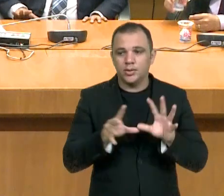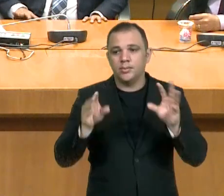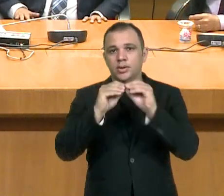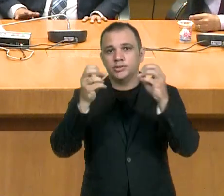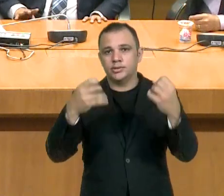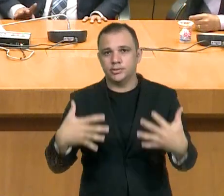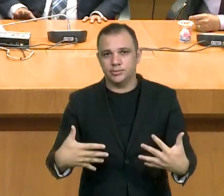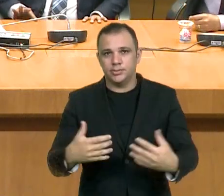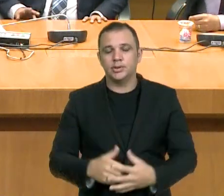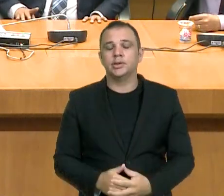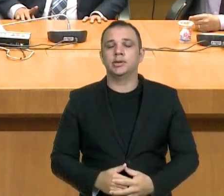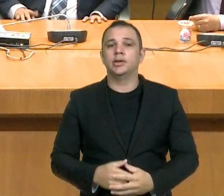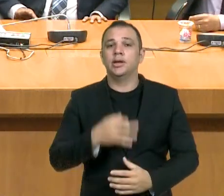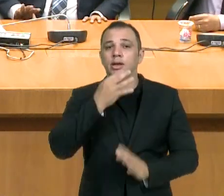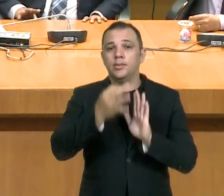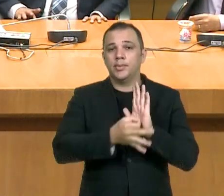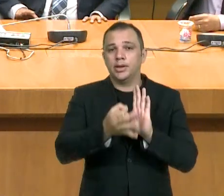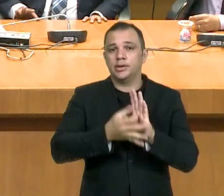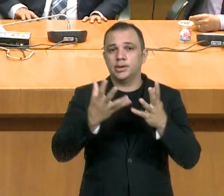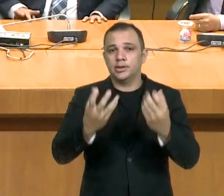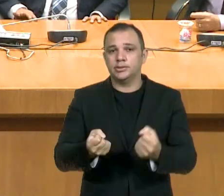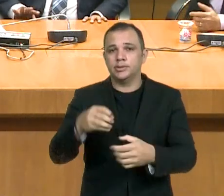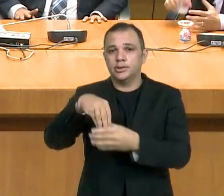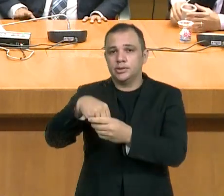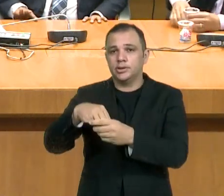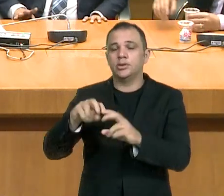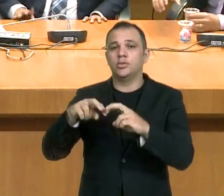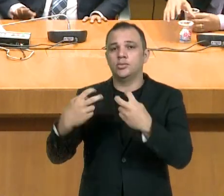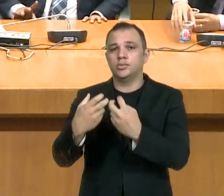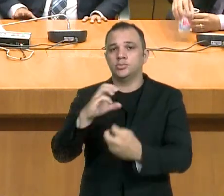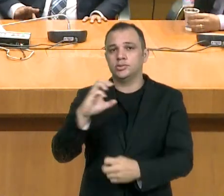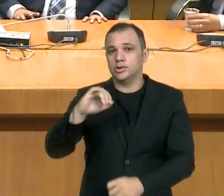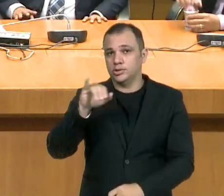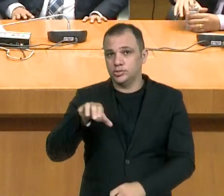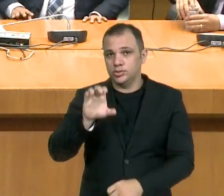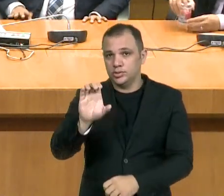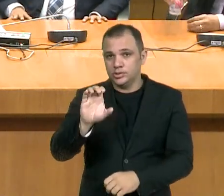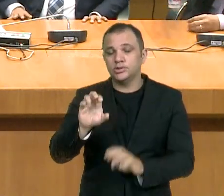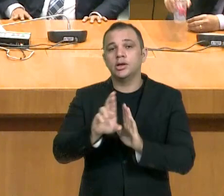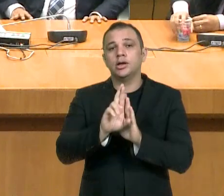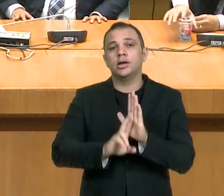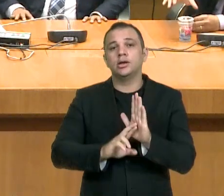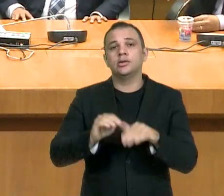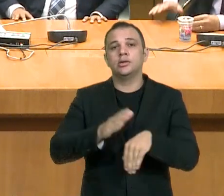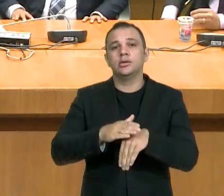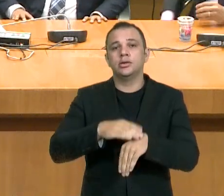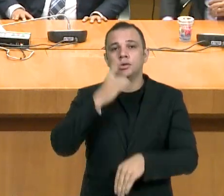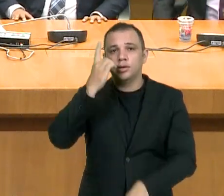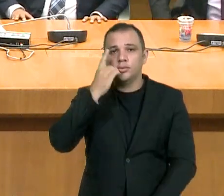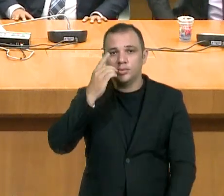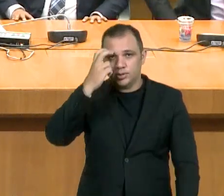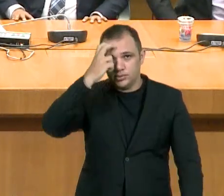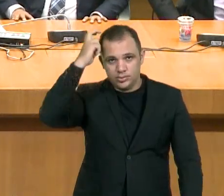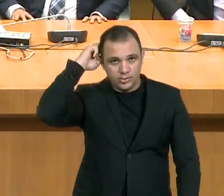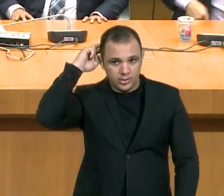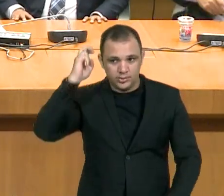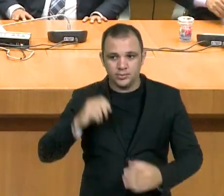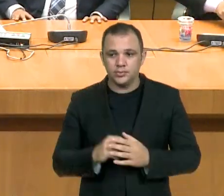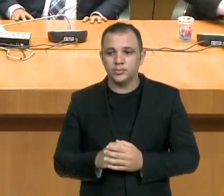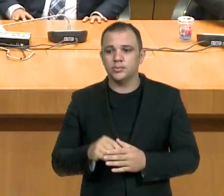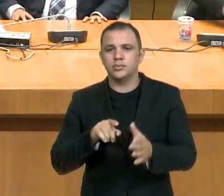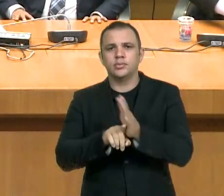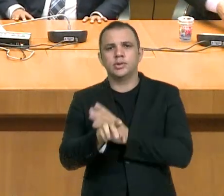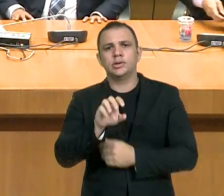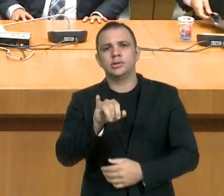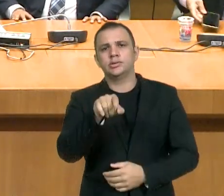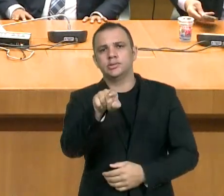parecer favorável da Comissão de Constituição, Justiça e Cidadania, relator o deputado Neto Evangelista. Também consulto se o deputado